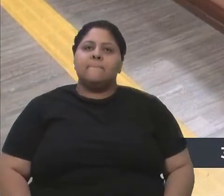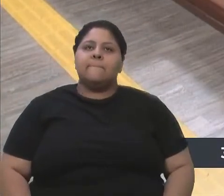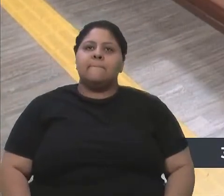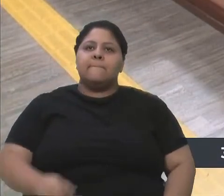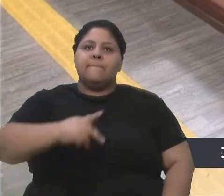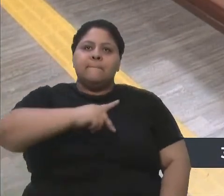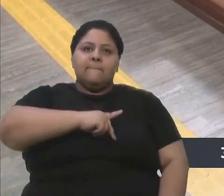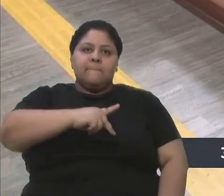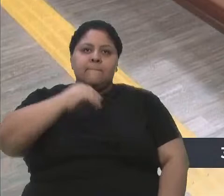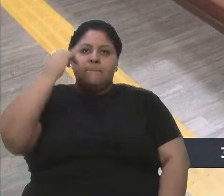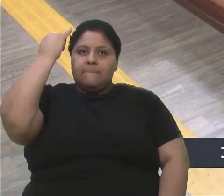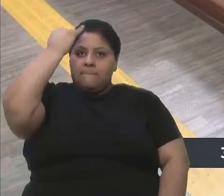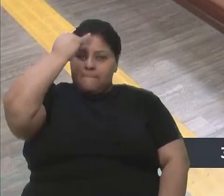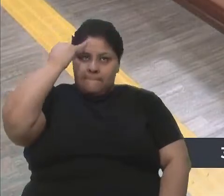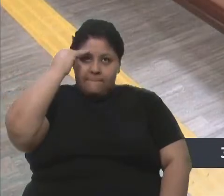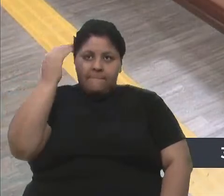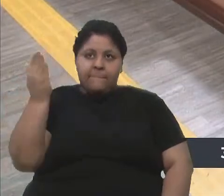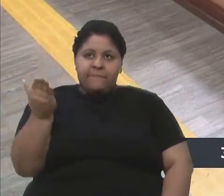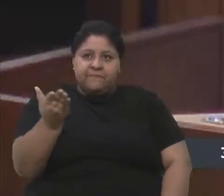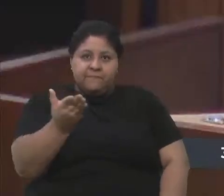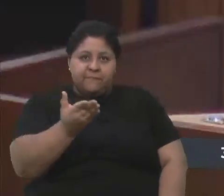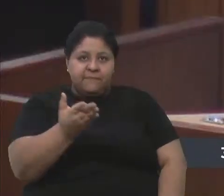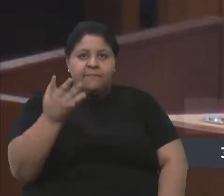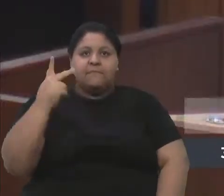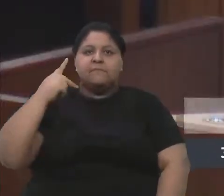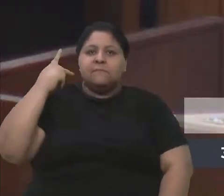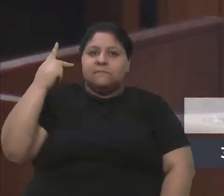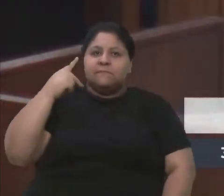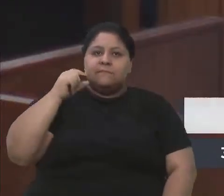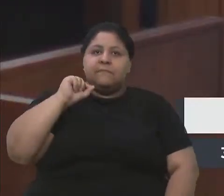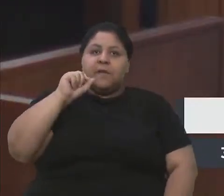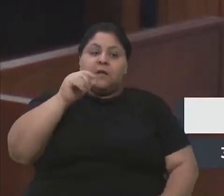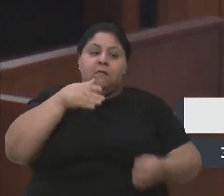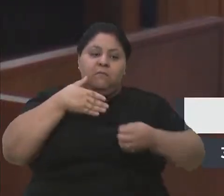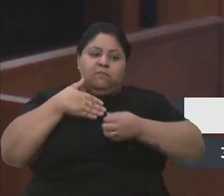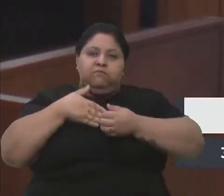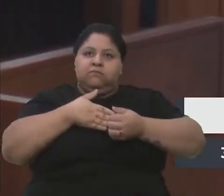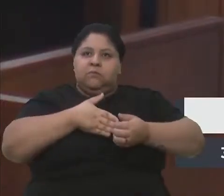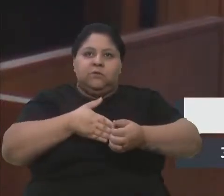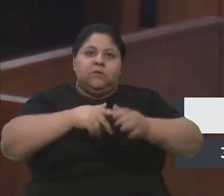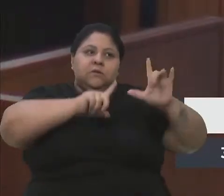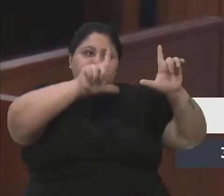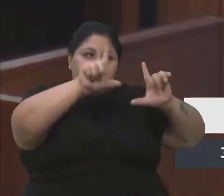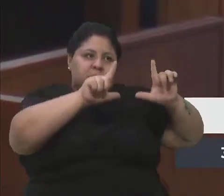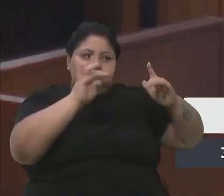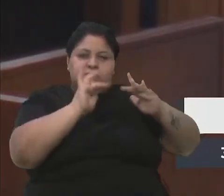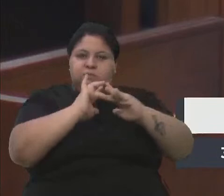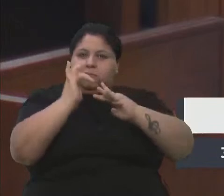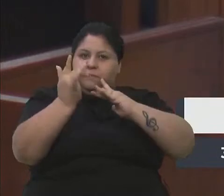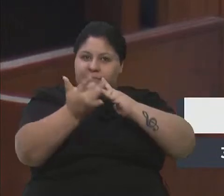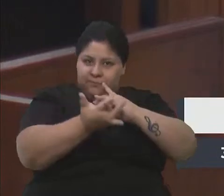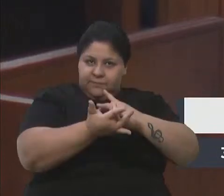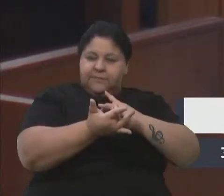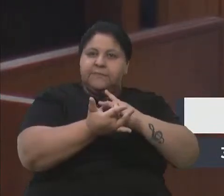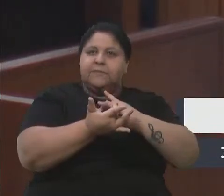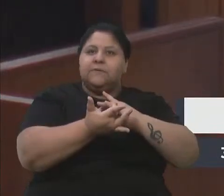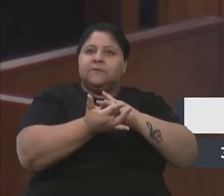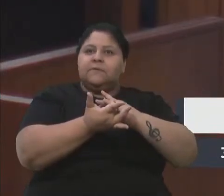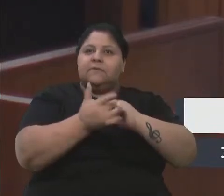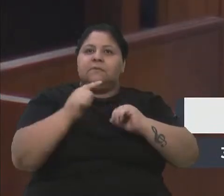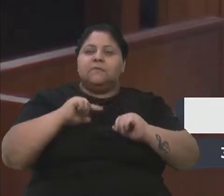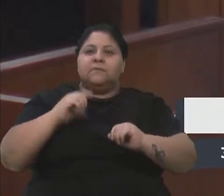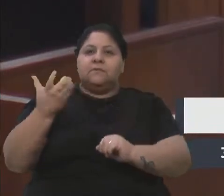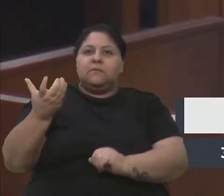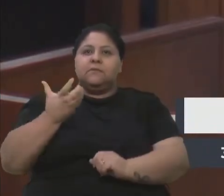Presidente Zé D'Ambrosio, colegas vereadores, quem nos acompanha pelas redes sociais, pelo canal 16 da NET, eu quero ocupar